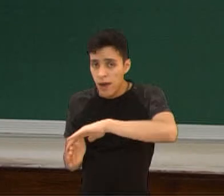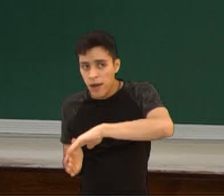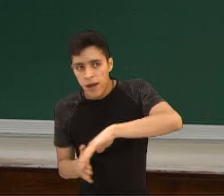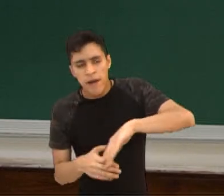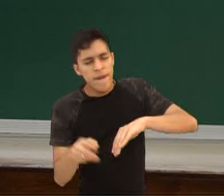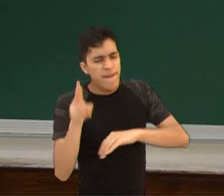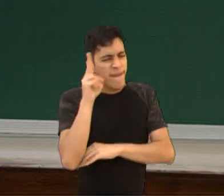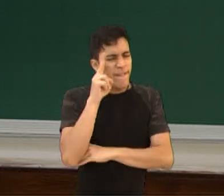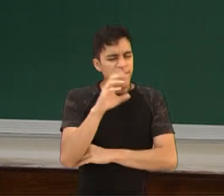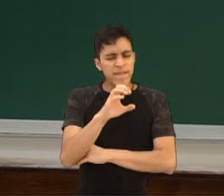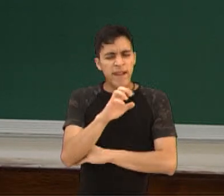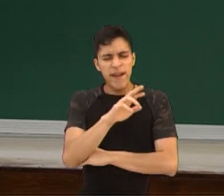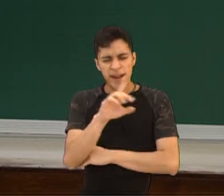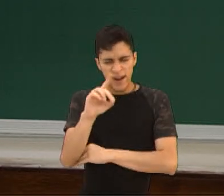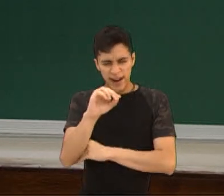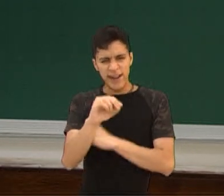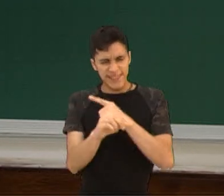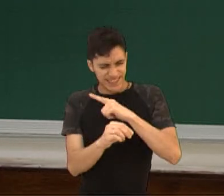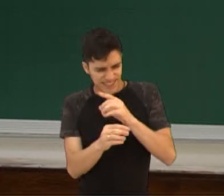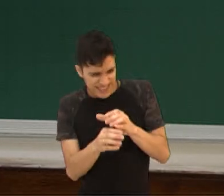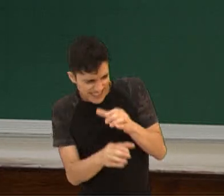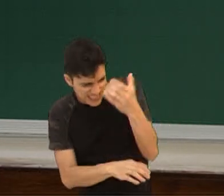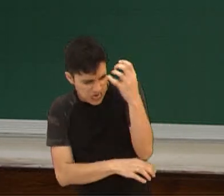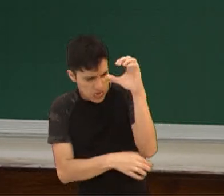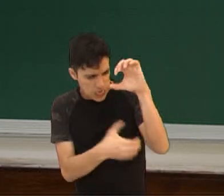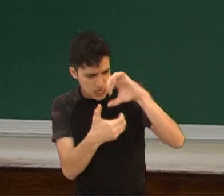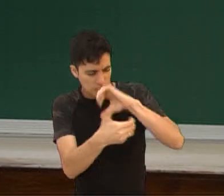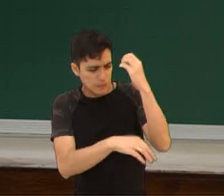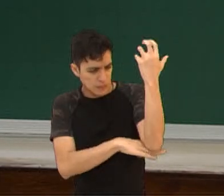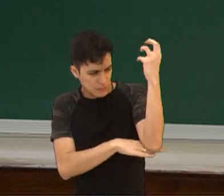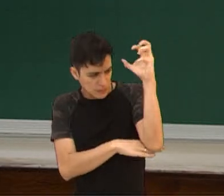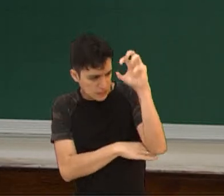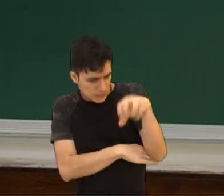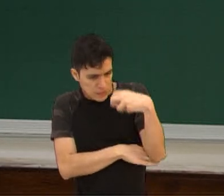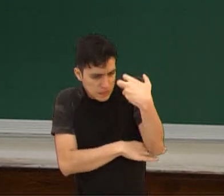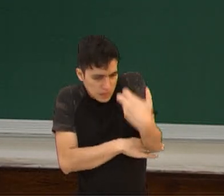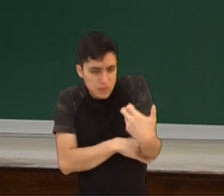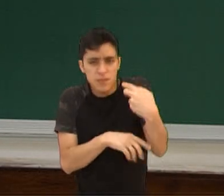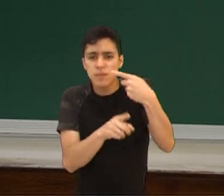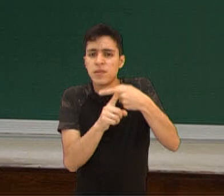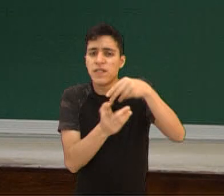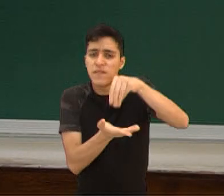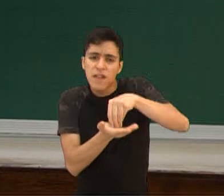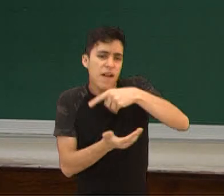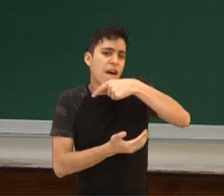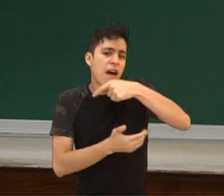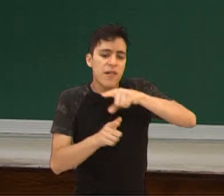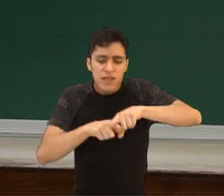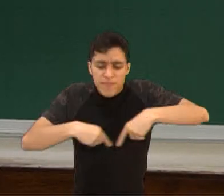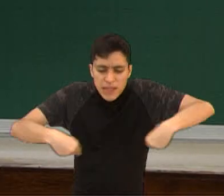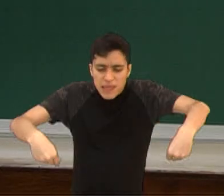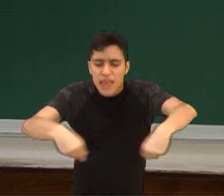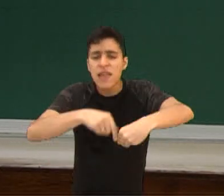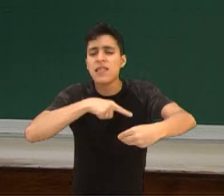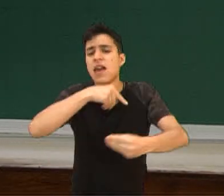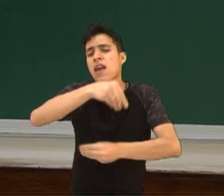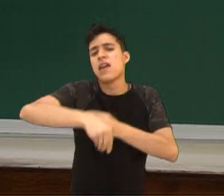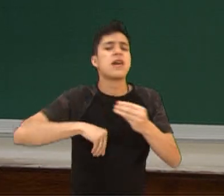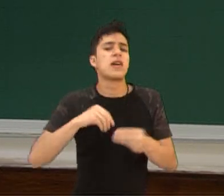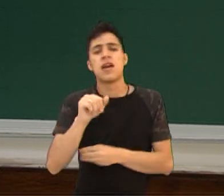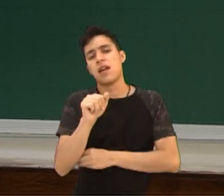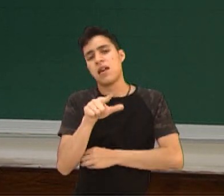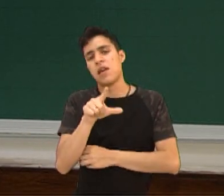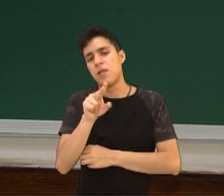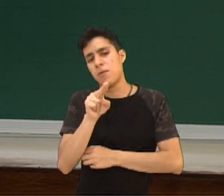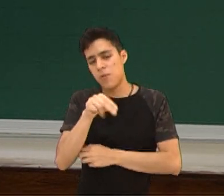têm tronco retorcido por causa da falta d'água e também da quantidade de alumínio que tem no solo. Então, a gente falou bastante desses biomas ao longo